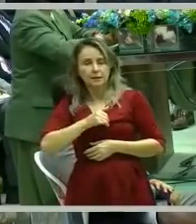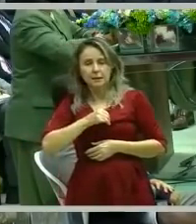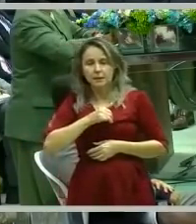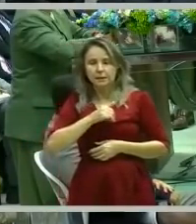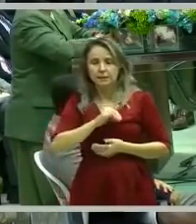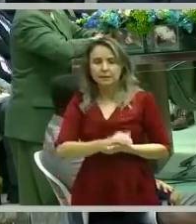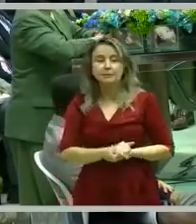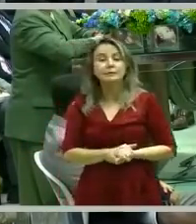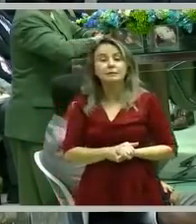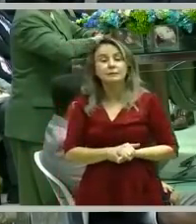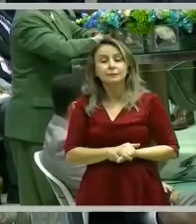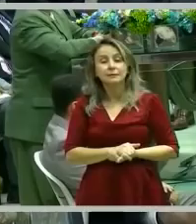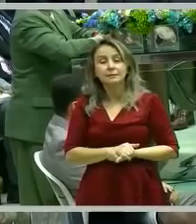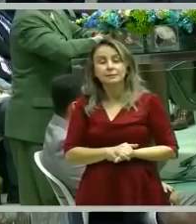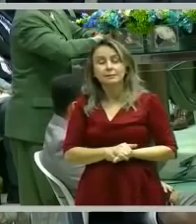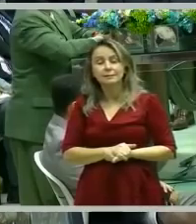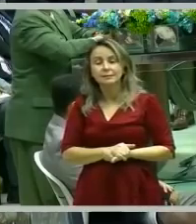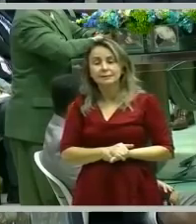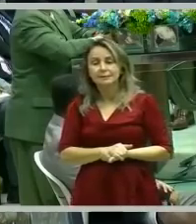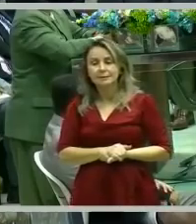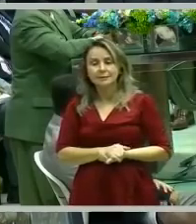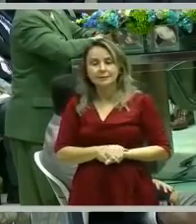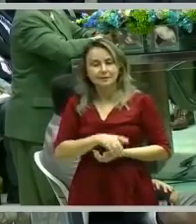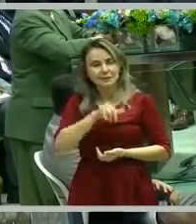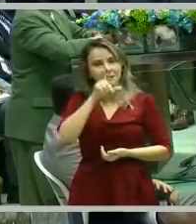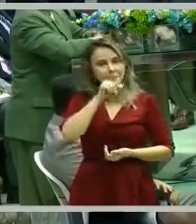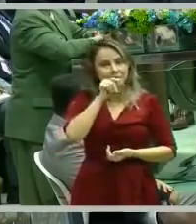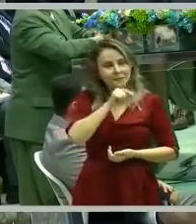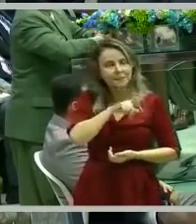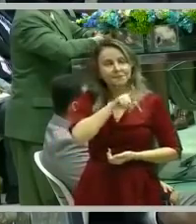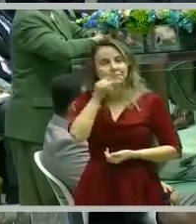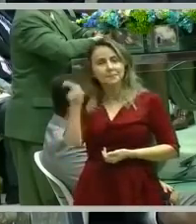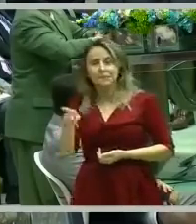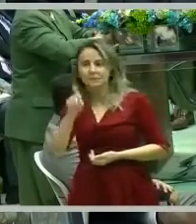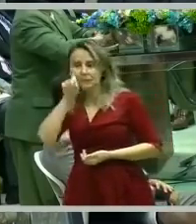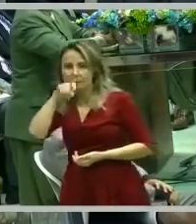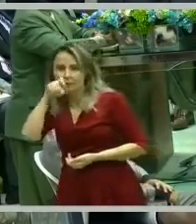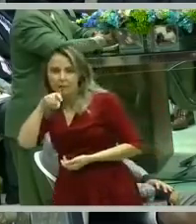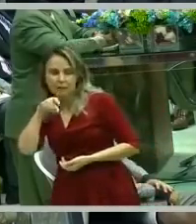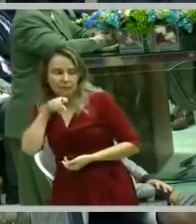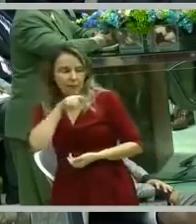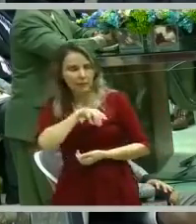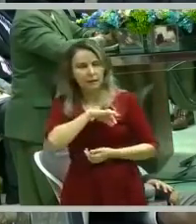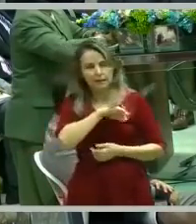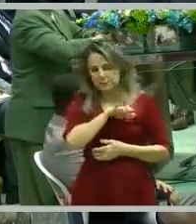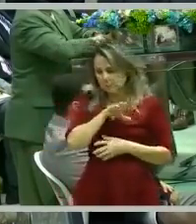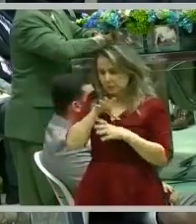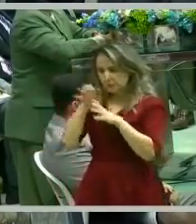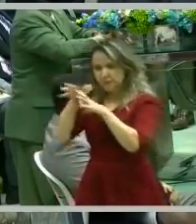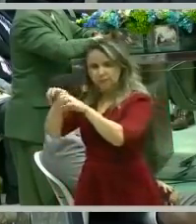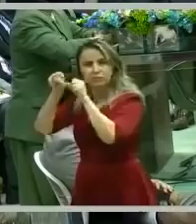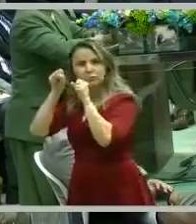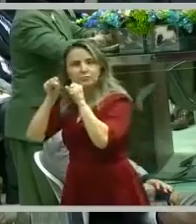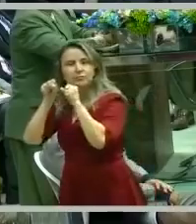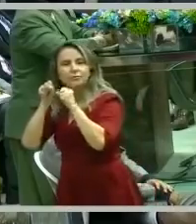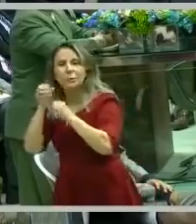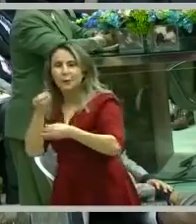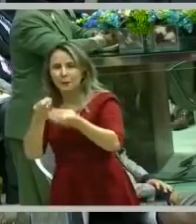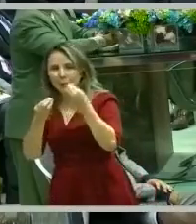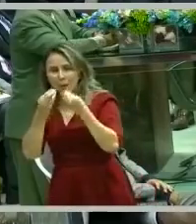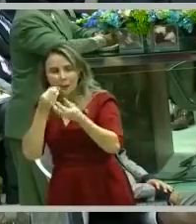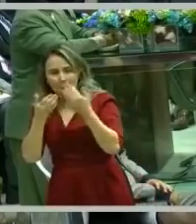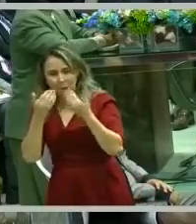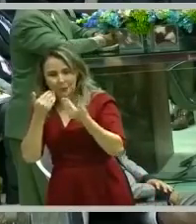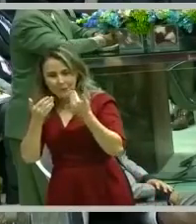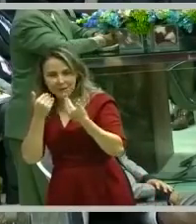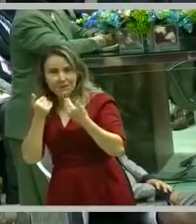Pá! Aí saiu levando. E o papagaiozinho ficou pronto, sabendo já que era o lanche. E o papagaio se